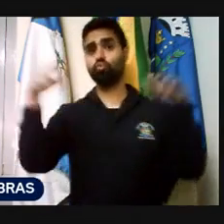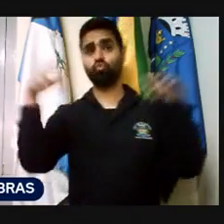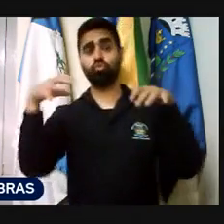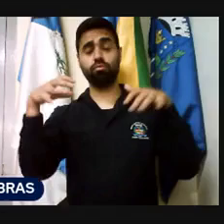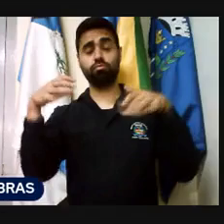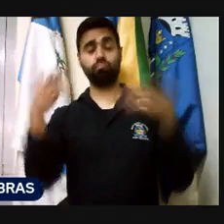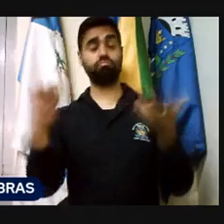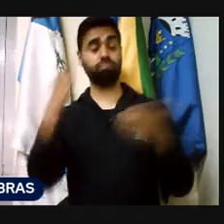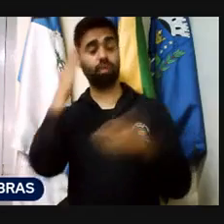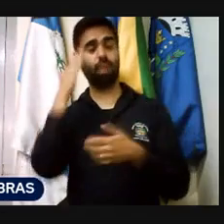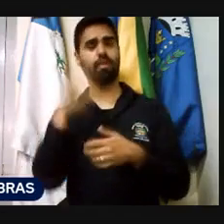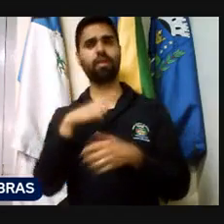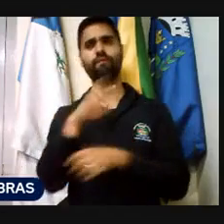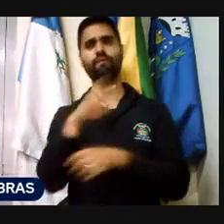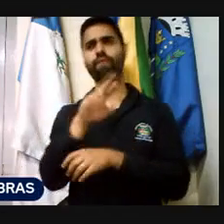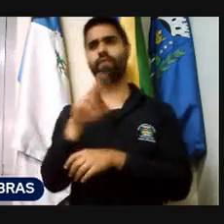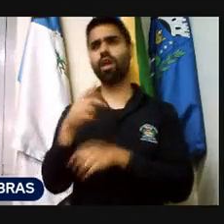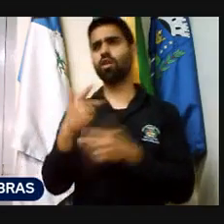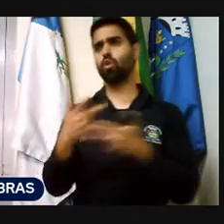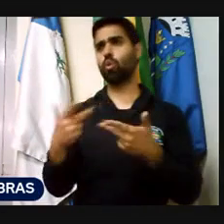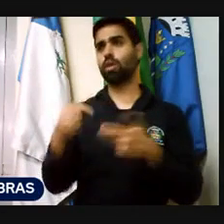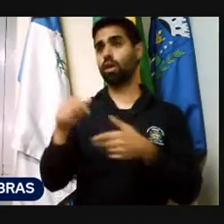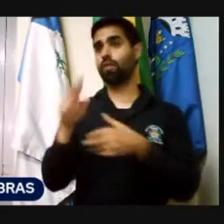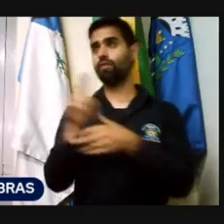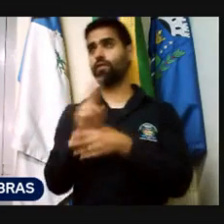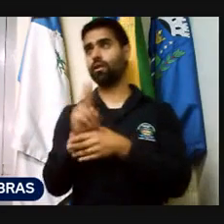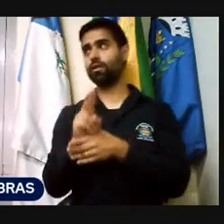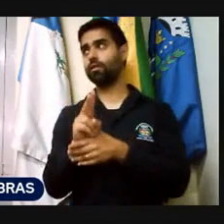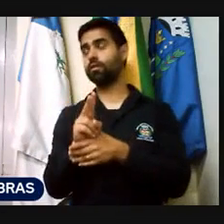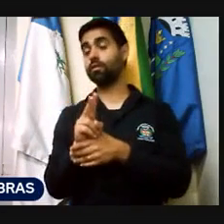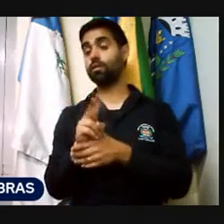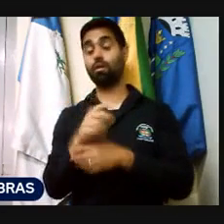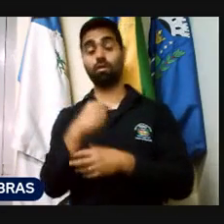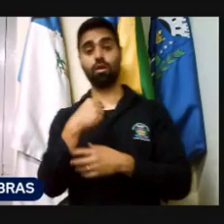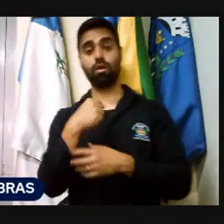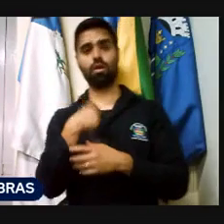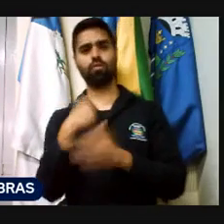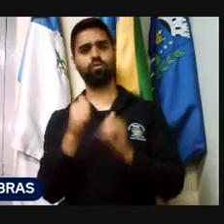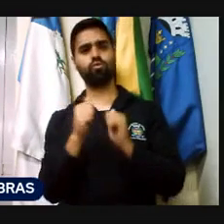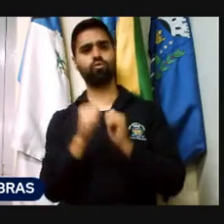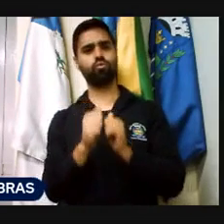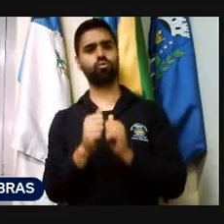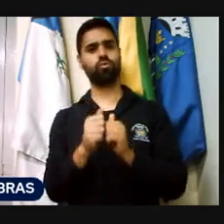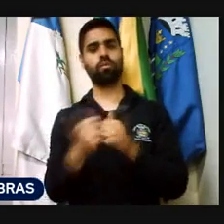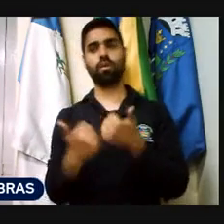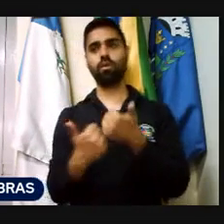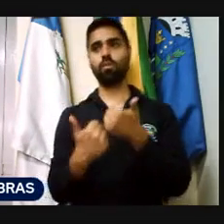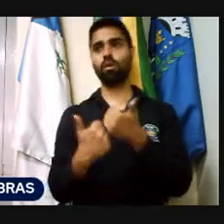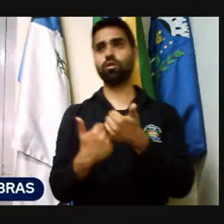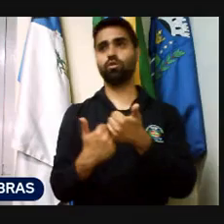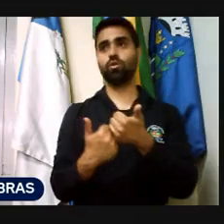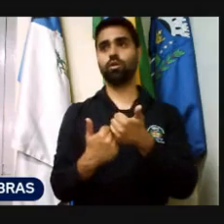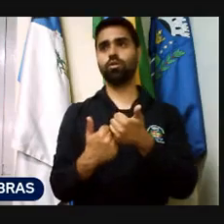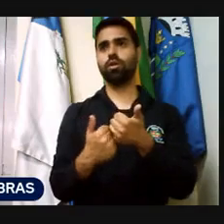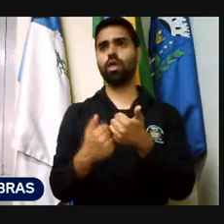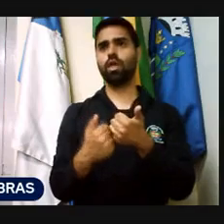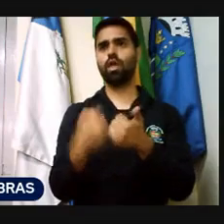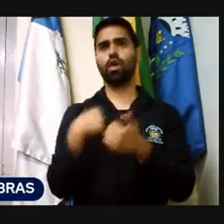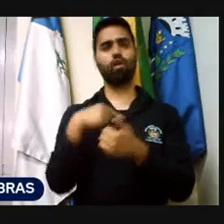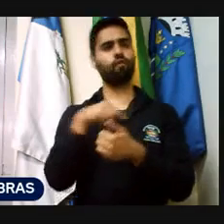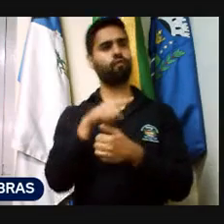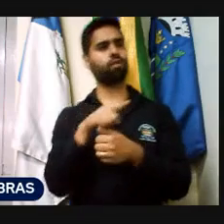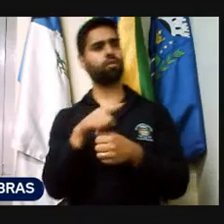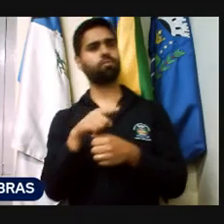Então, nós teremos várias ocorrências aqui em Valença. Então, eu, junto com o meu assessor, estivemos lá na Defesa